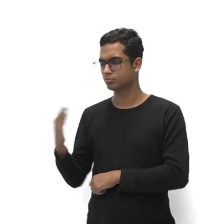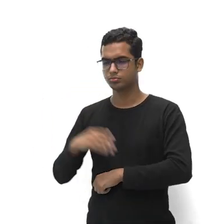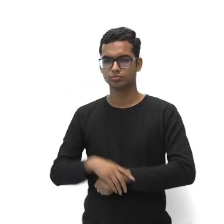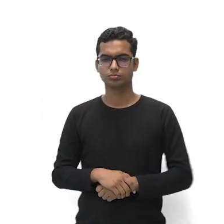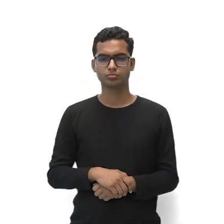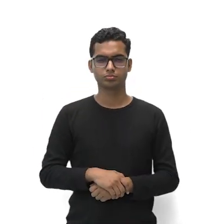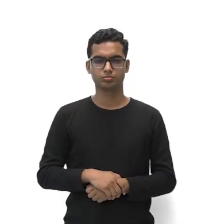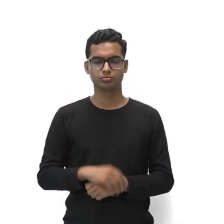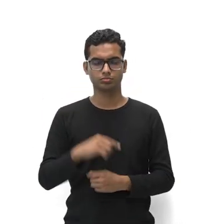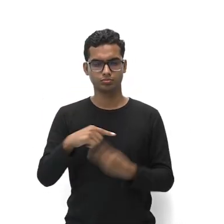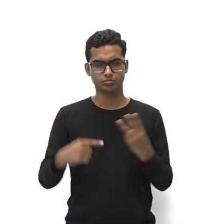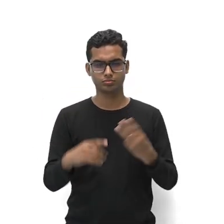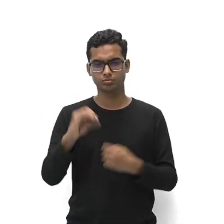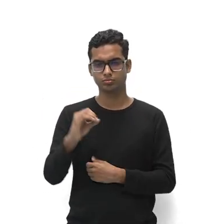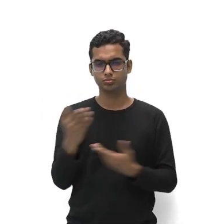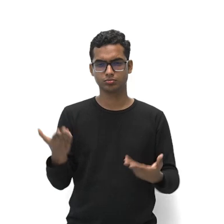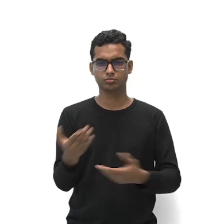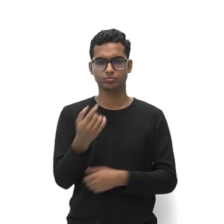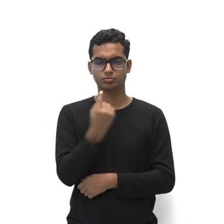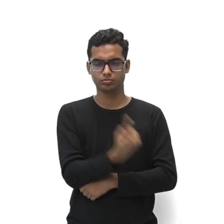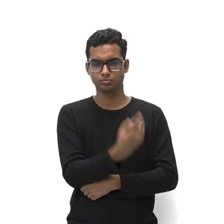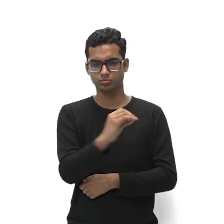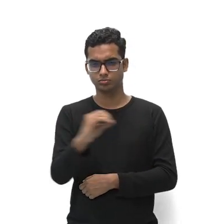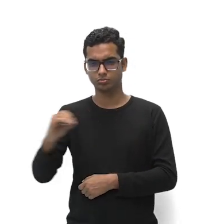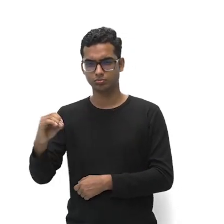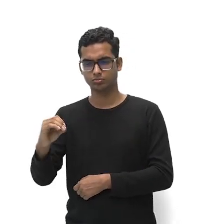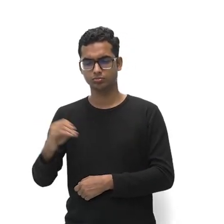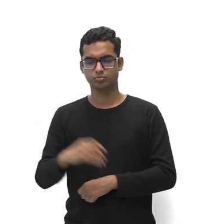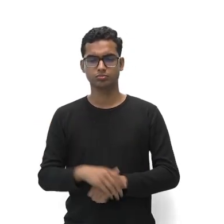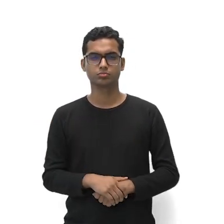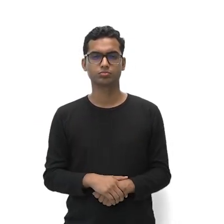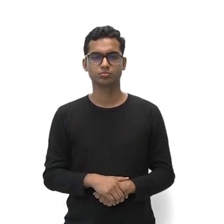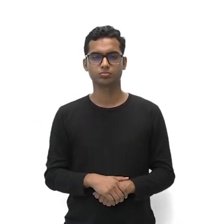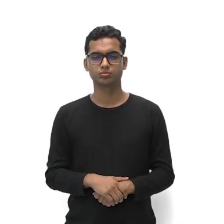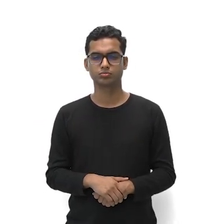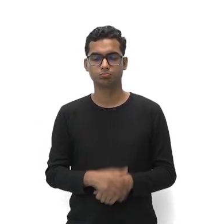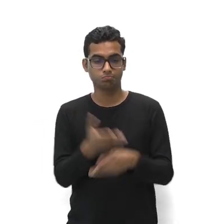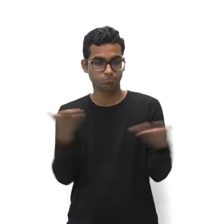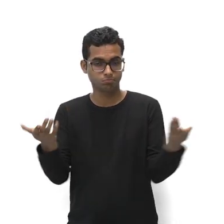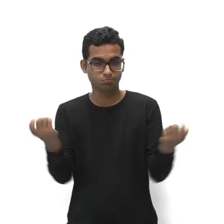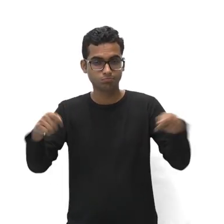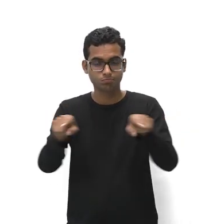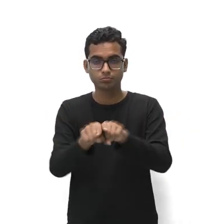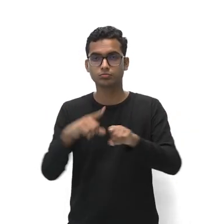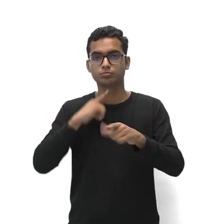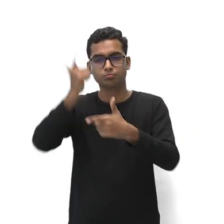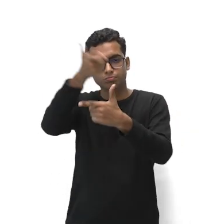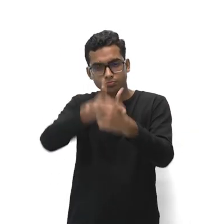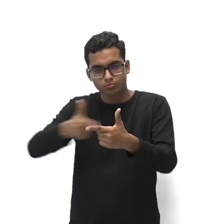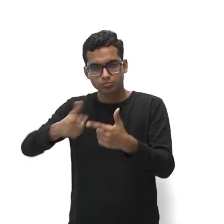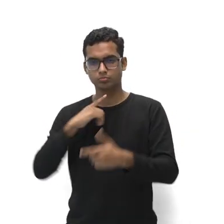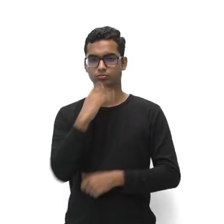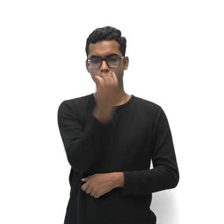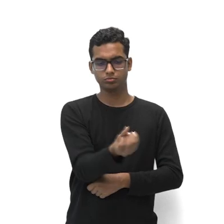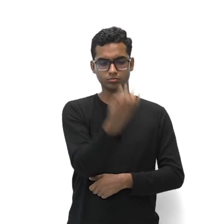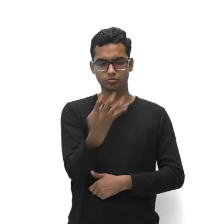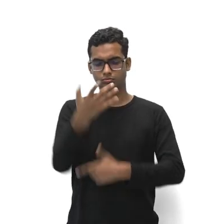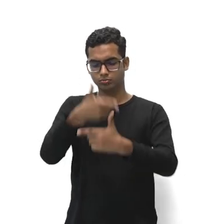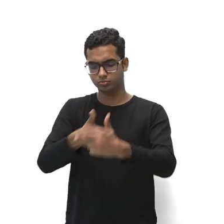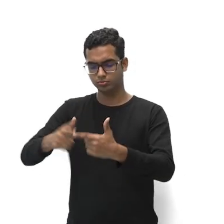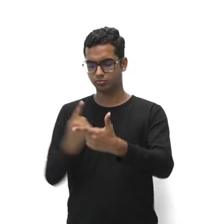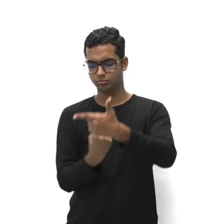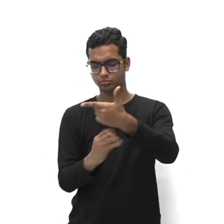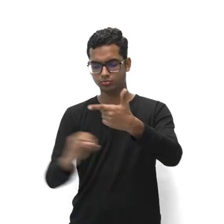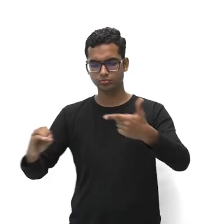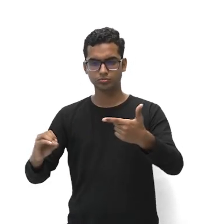aí? 3. 1, 2, 3. Agora, se eu vou dividir 64 por 1000, é